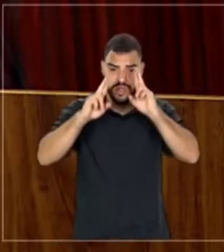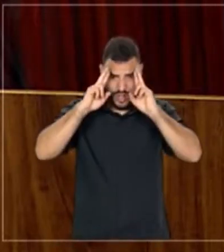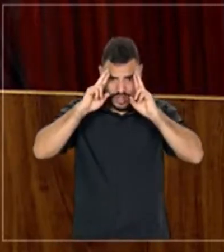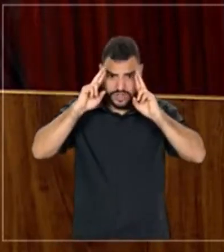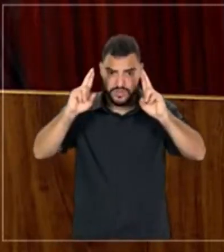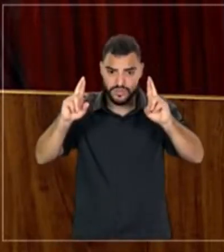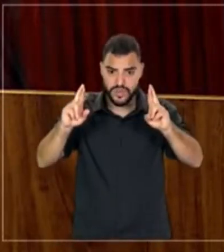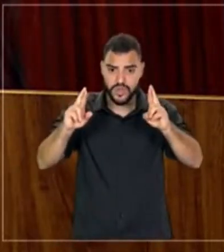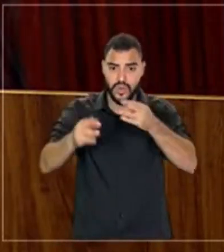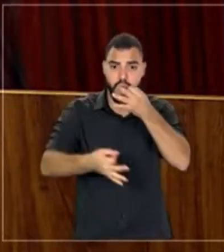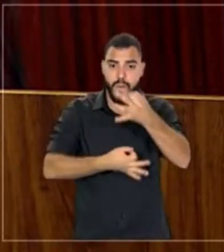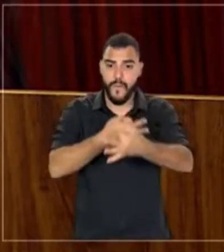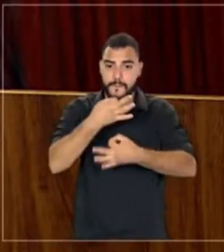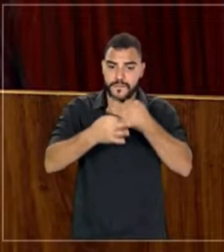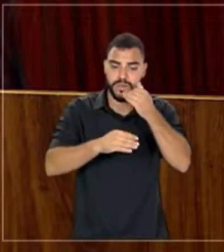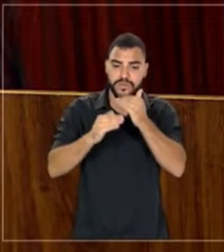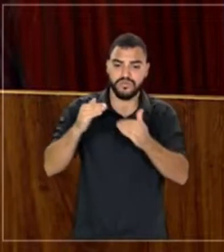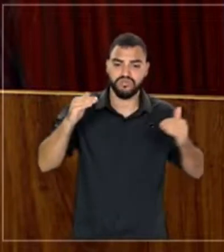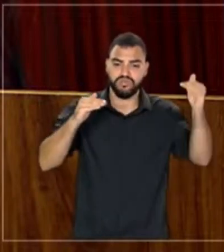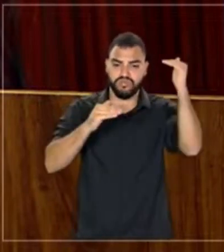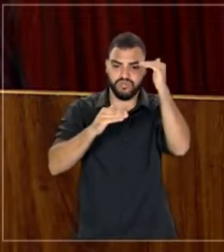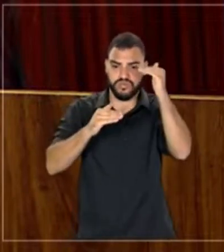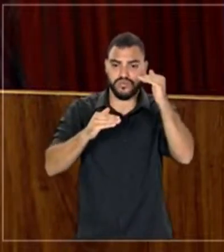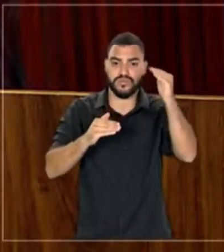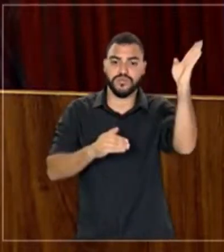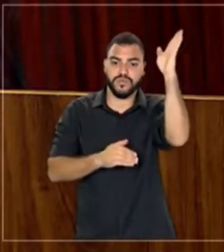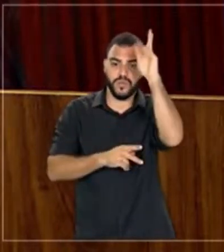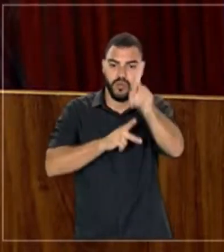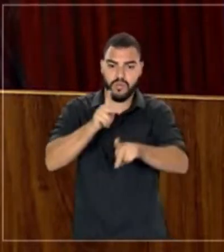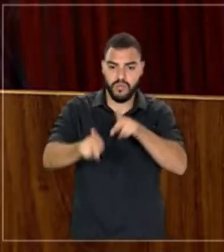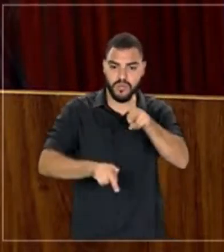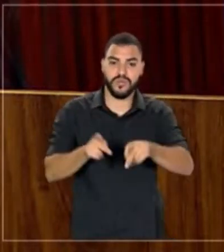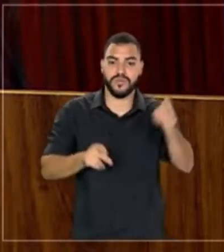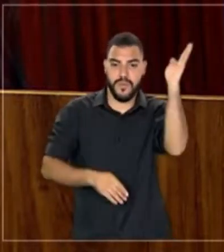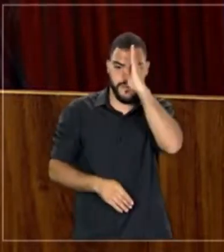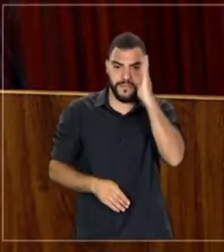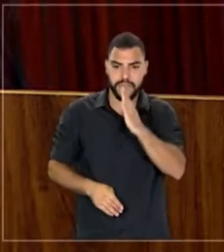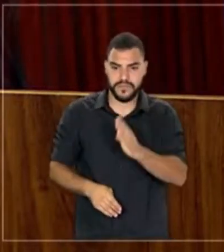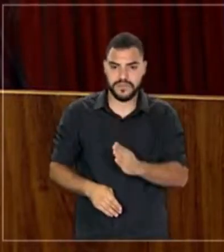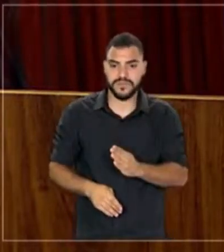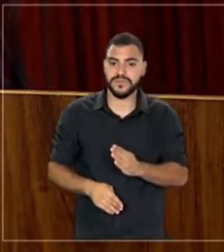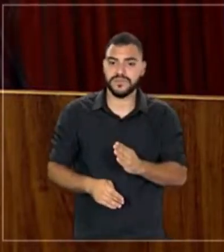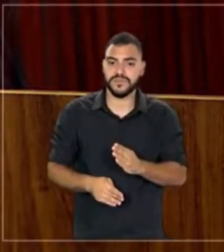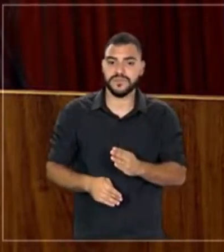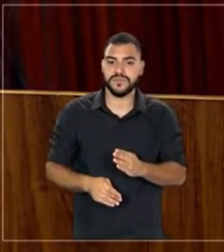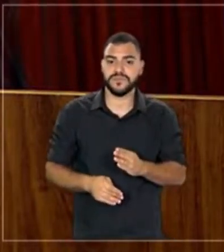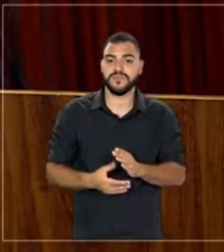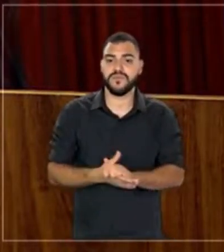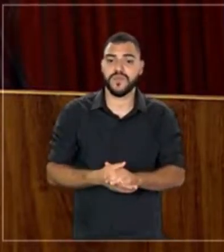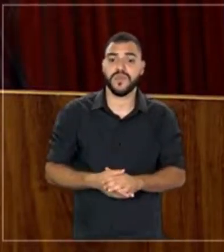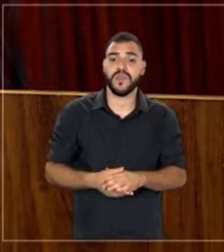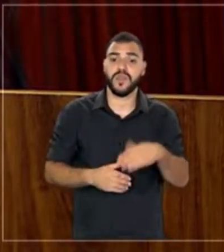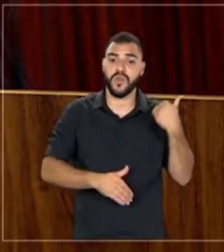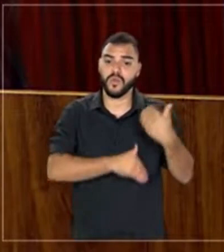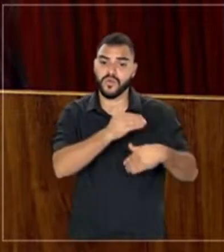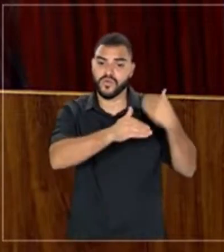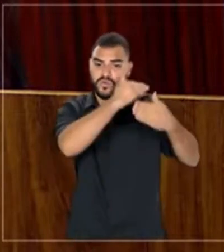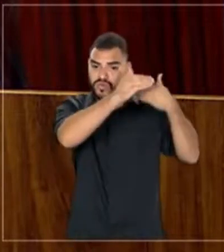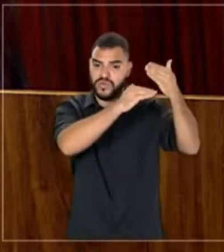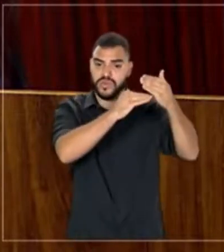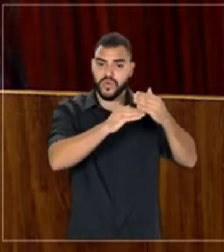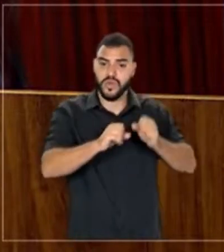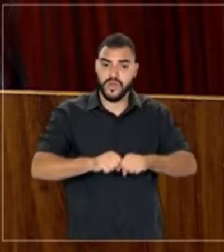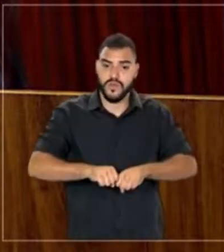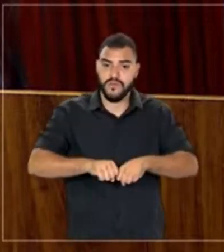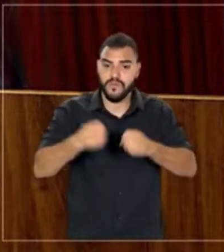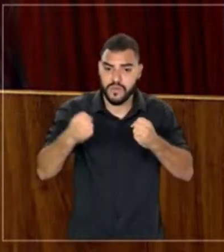vontade popular. Valor estruturante, essencial e imprescindível na construção e fortalecimento